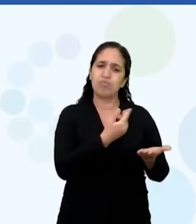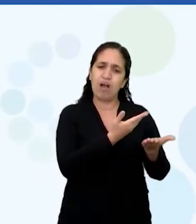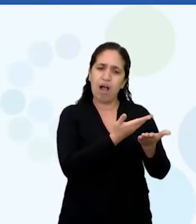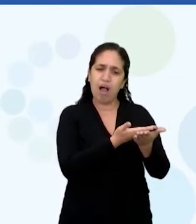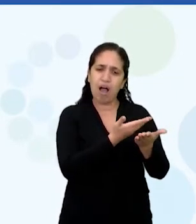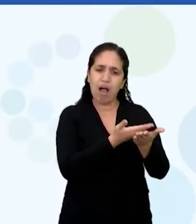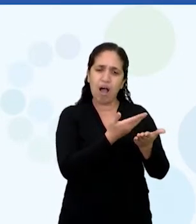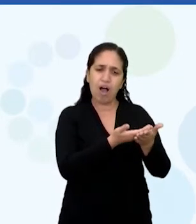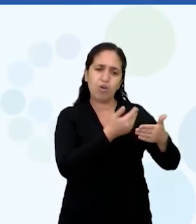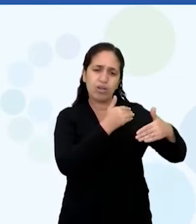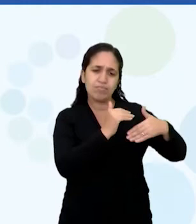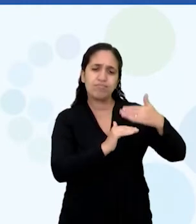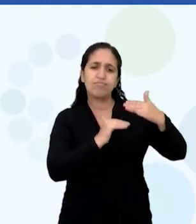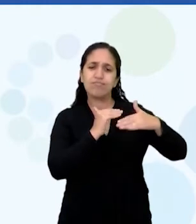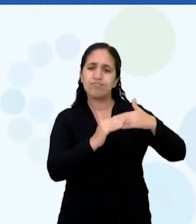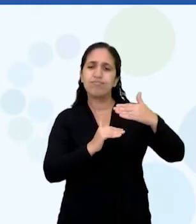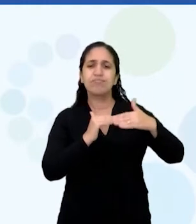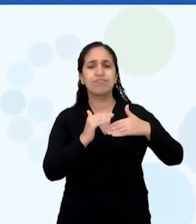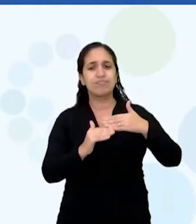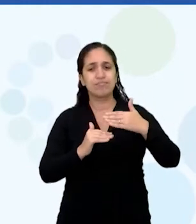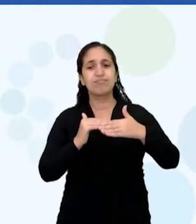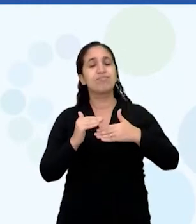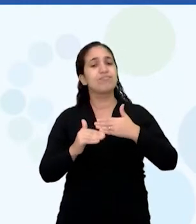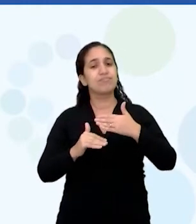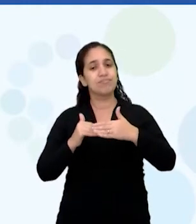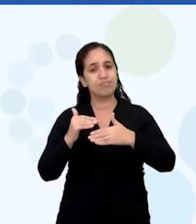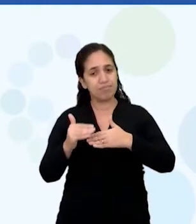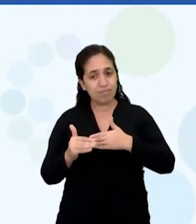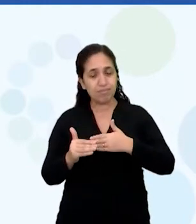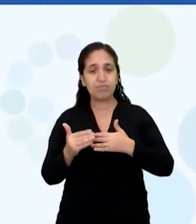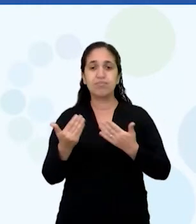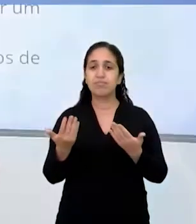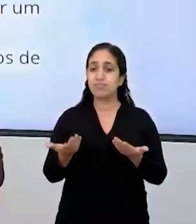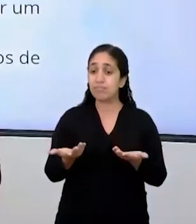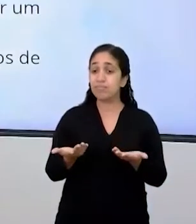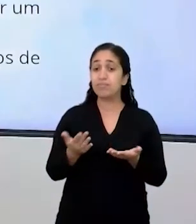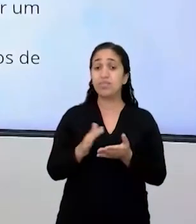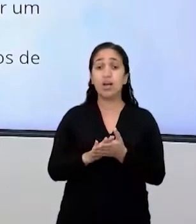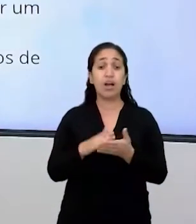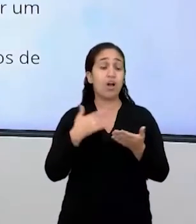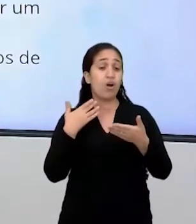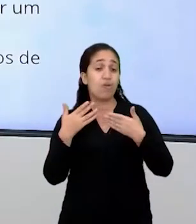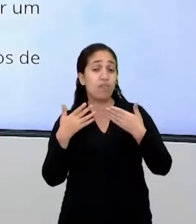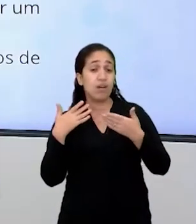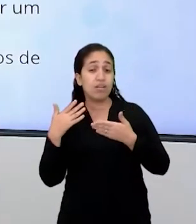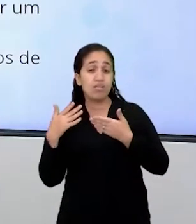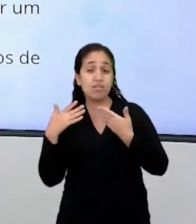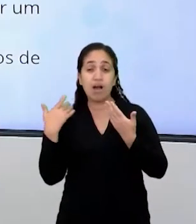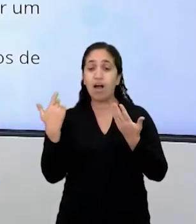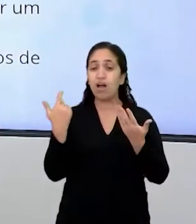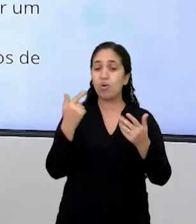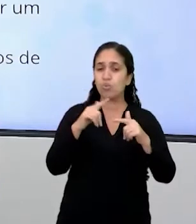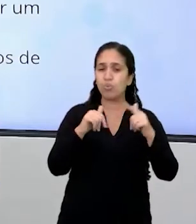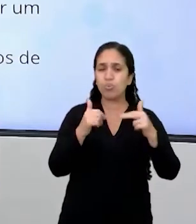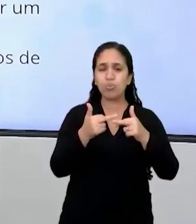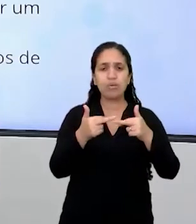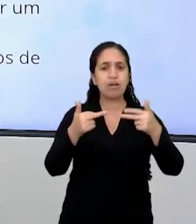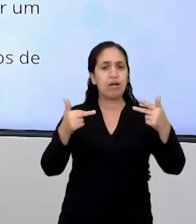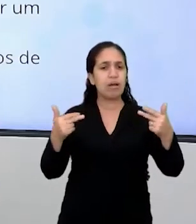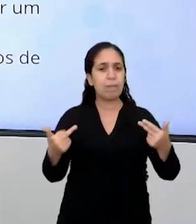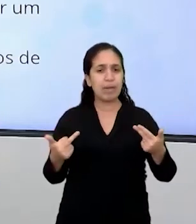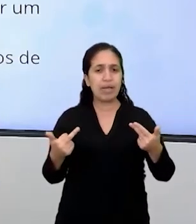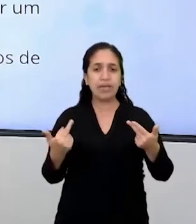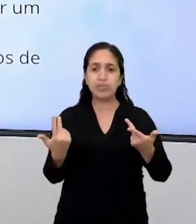de desenvolvimento, no qual tínhamos que conversar sobre os elementos em que